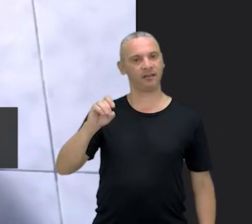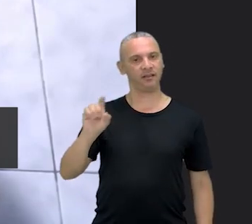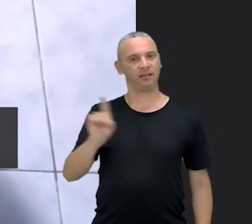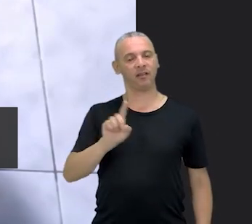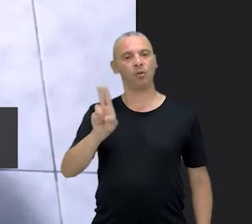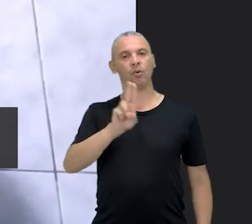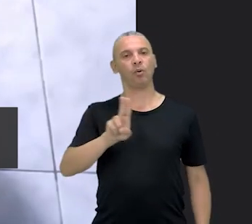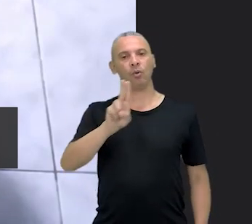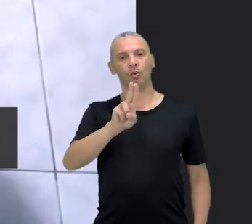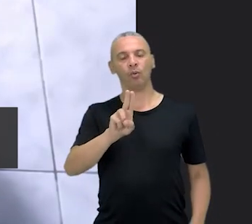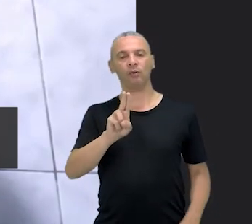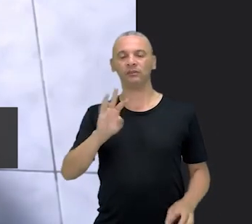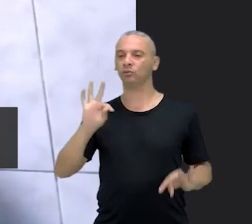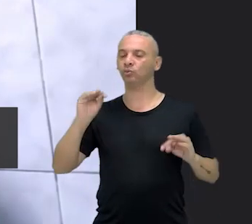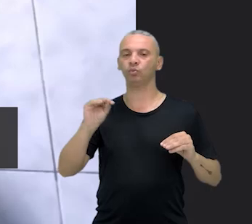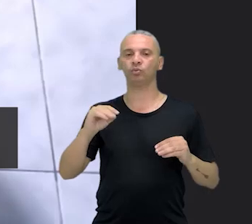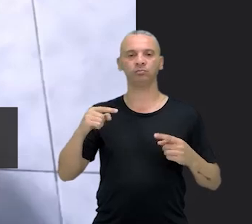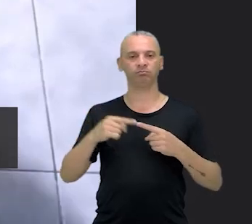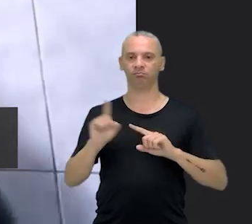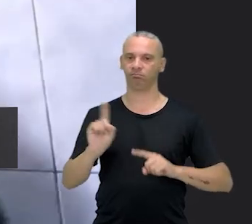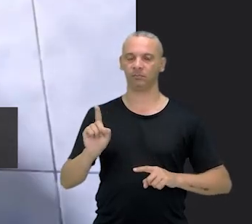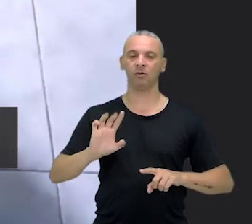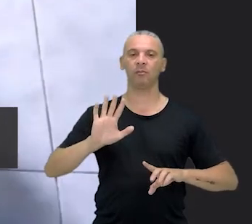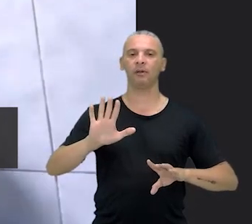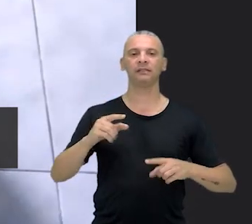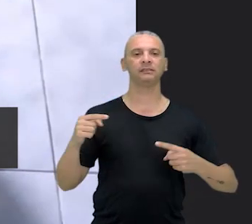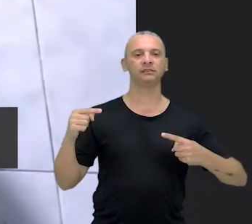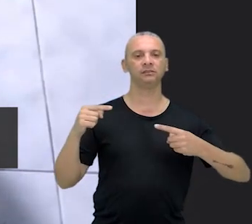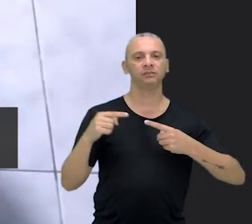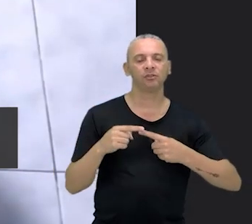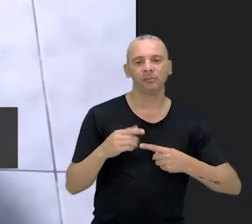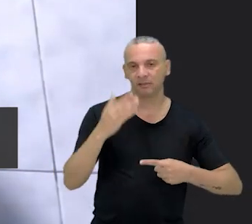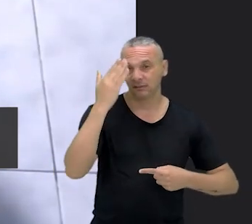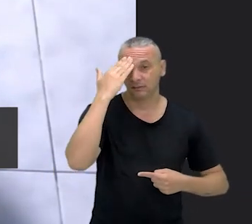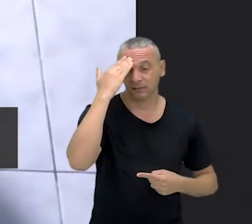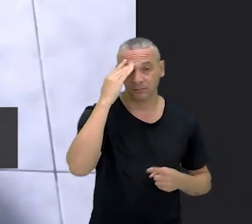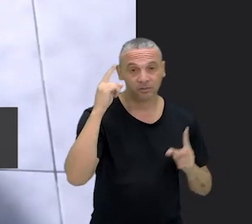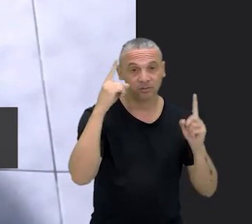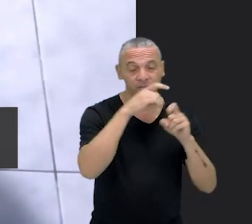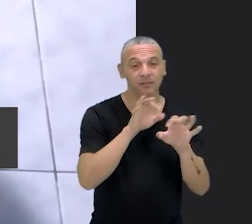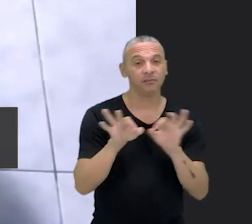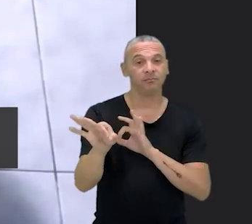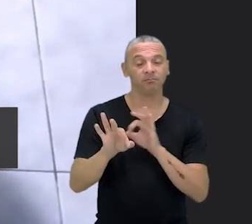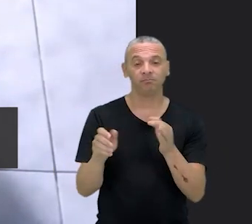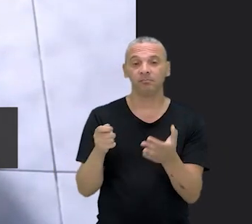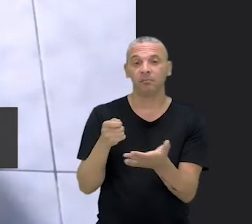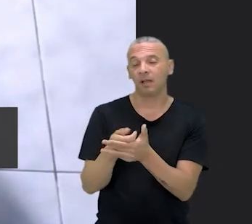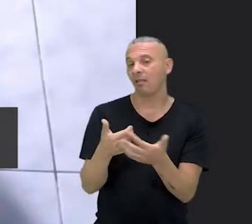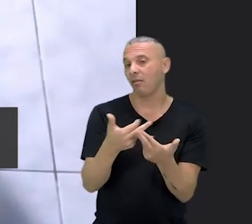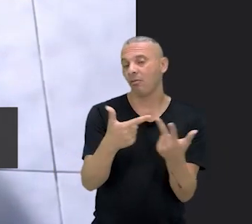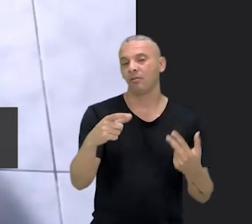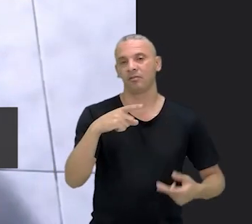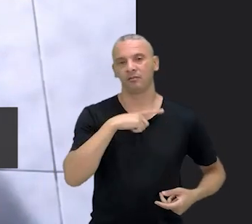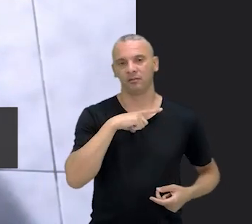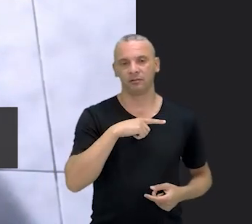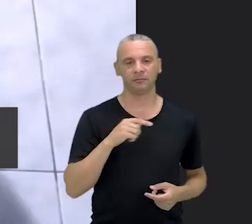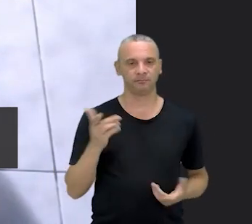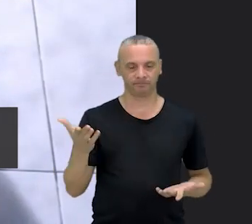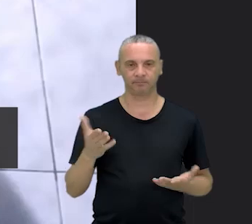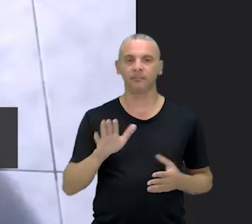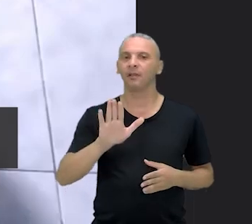de tudo isso e somente quis pagar o que devia, como um escravo